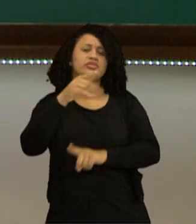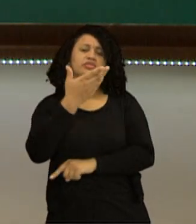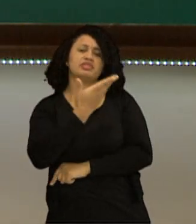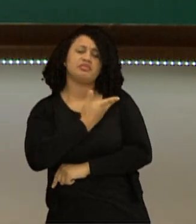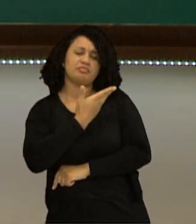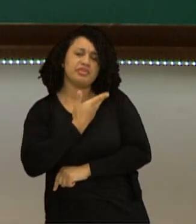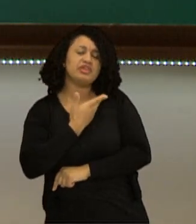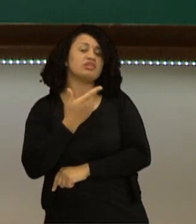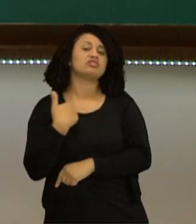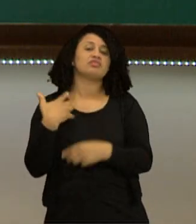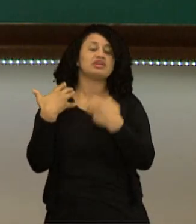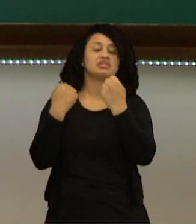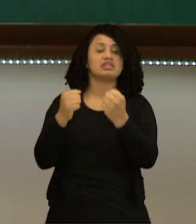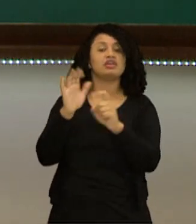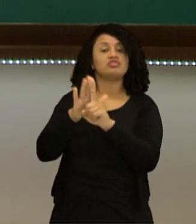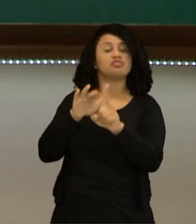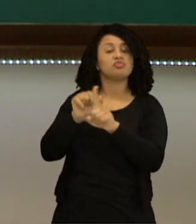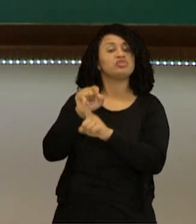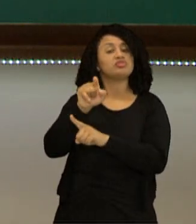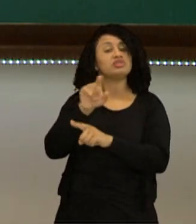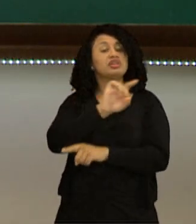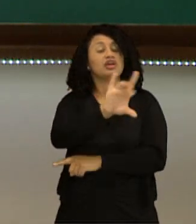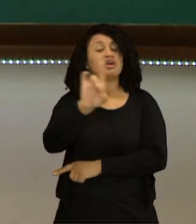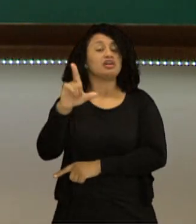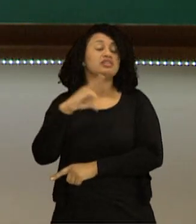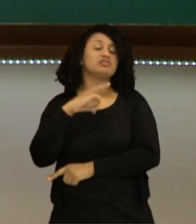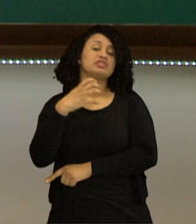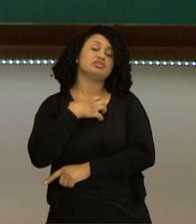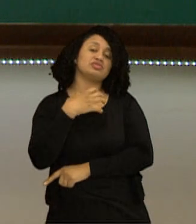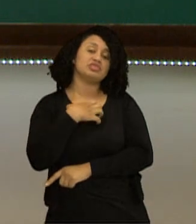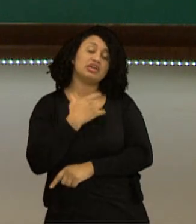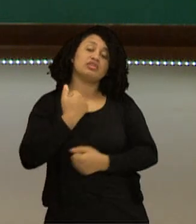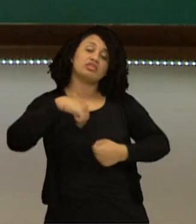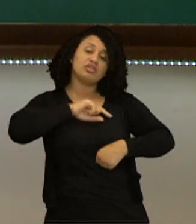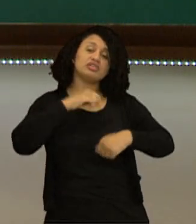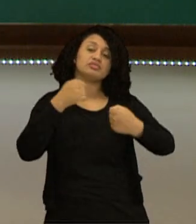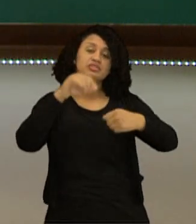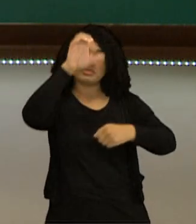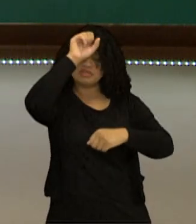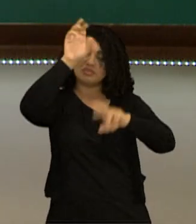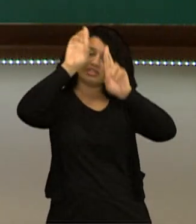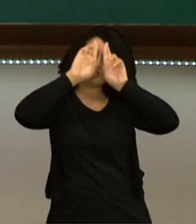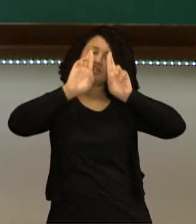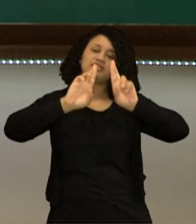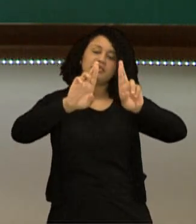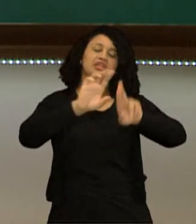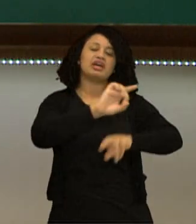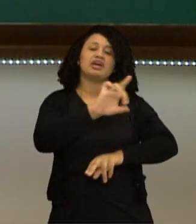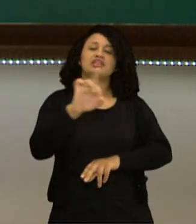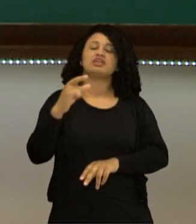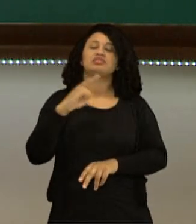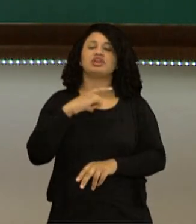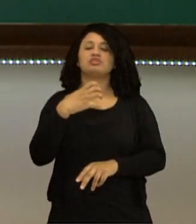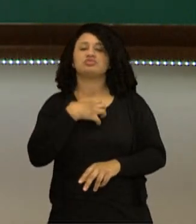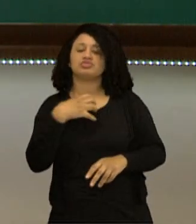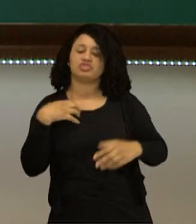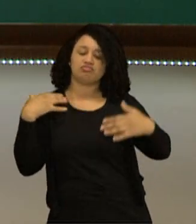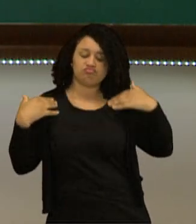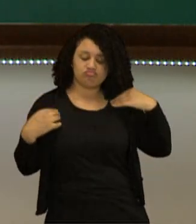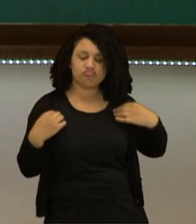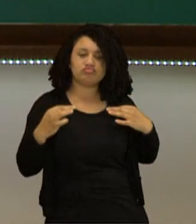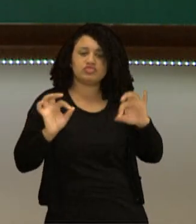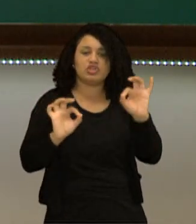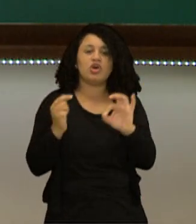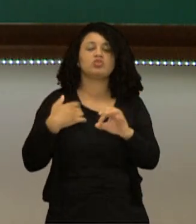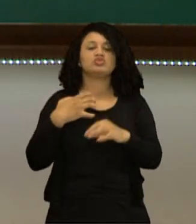com você. Cada um tem o seu jeito, a gente tem que aprender a respeitar as pessoas. Cada um tem o seu estilo, a sua forma, a maneira de